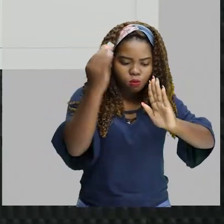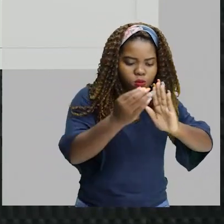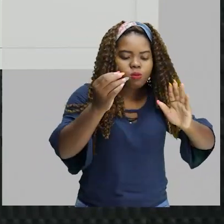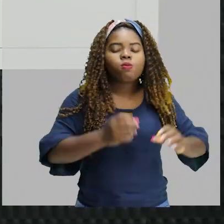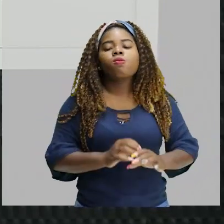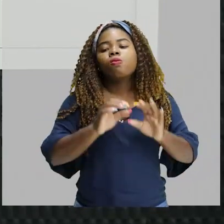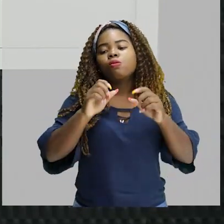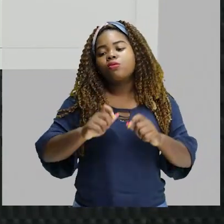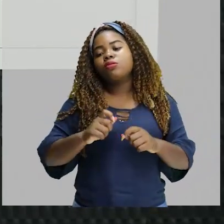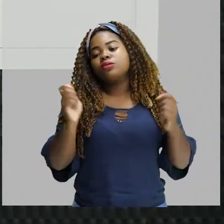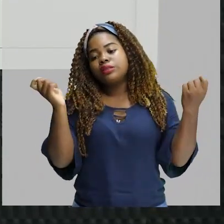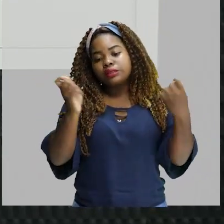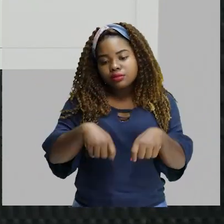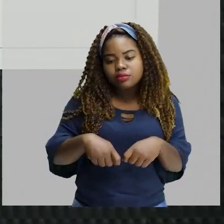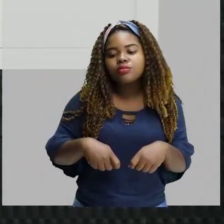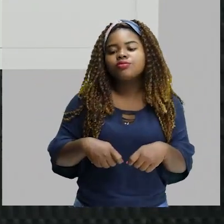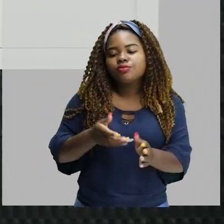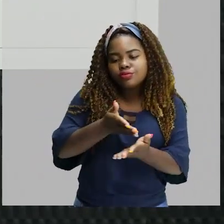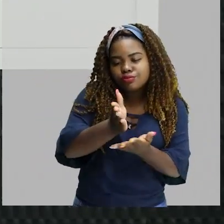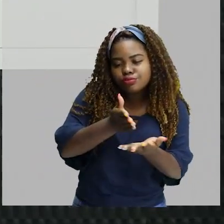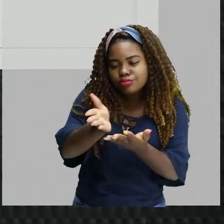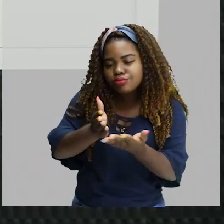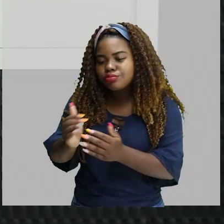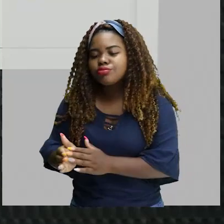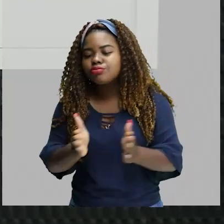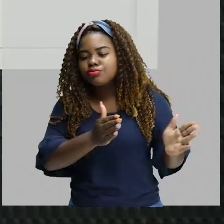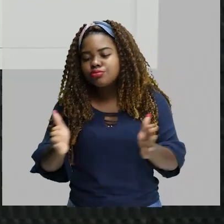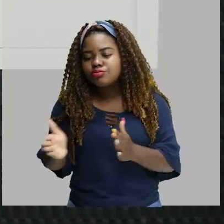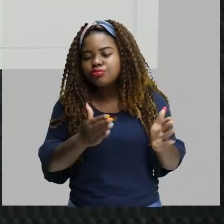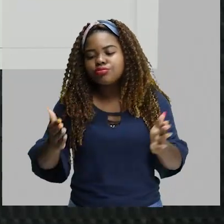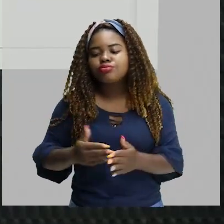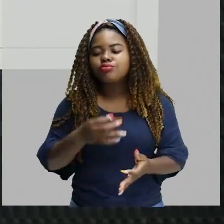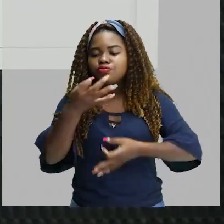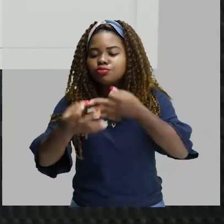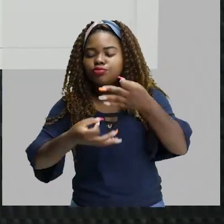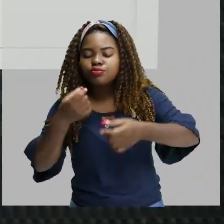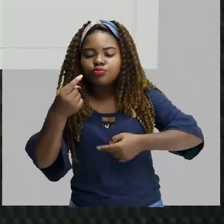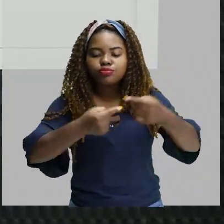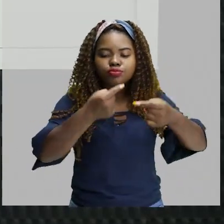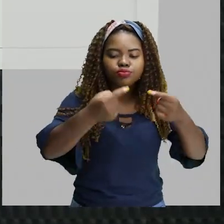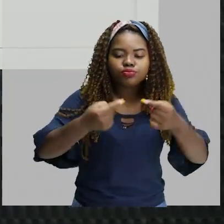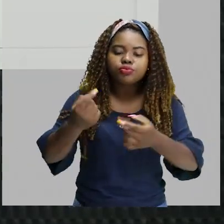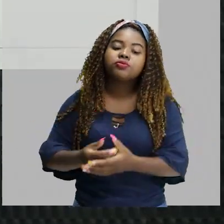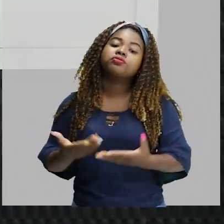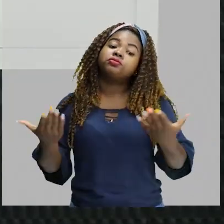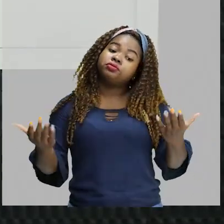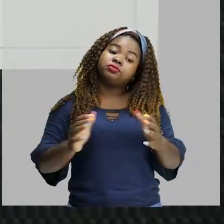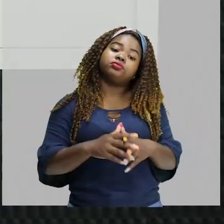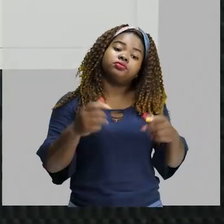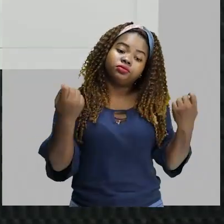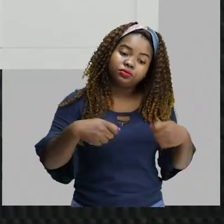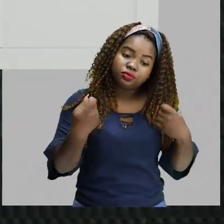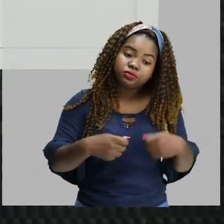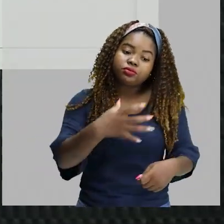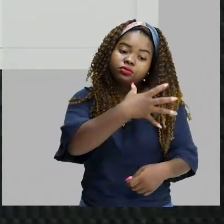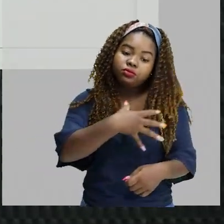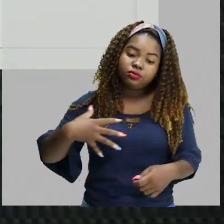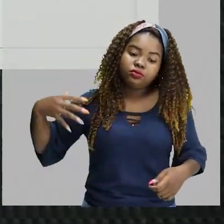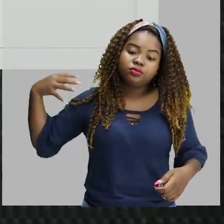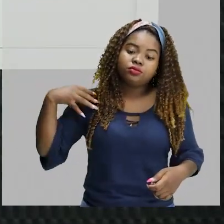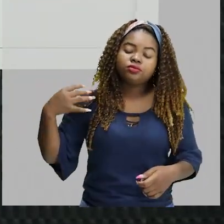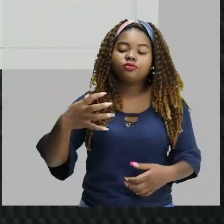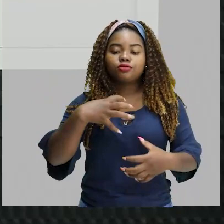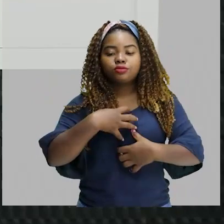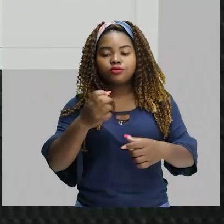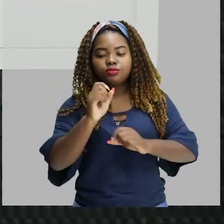assim possamos guiar o nosso processo argumentativo. Daí a necessidade que Aristóteles sente de